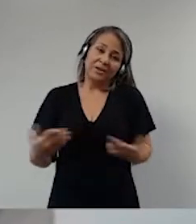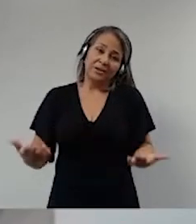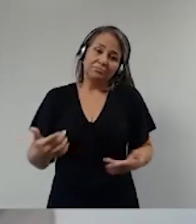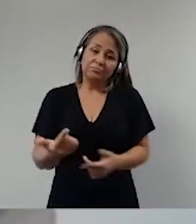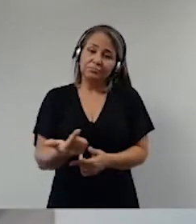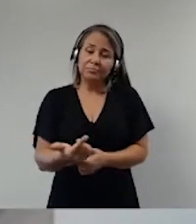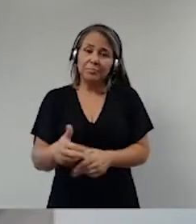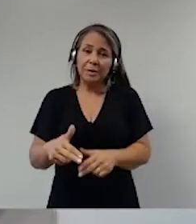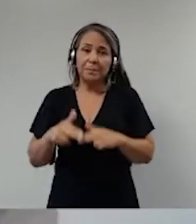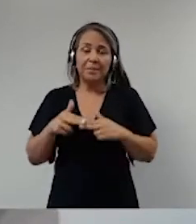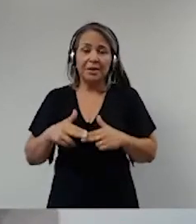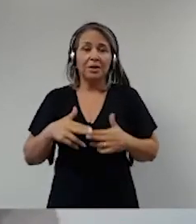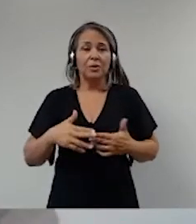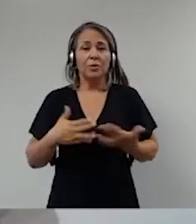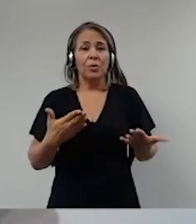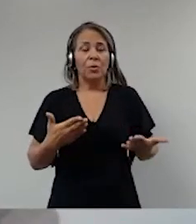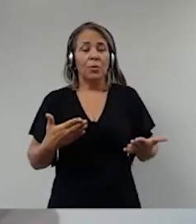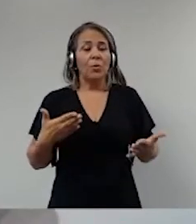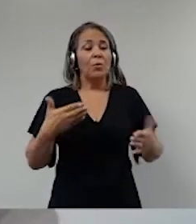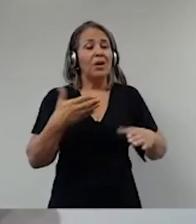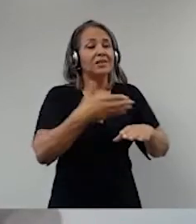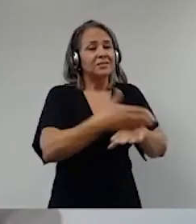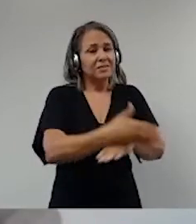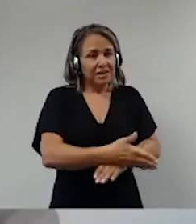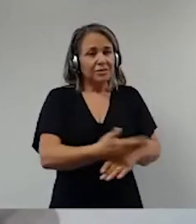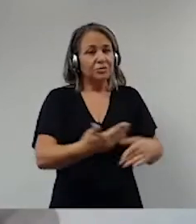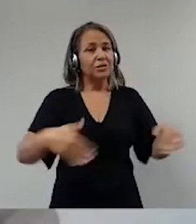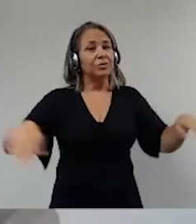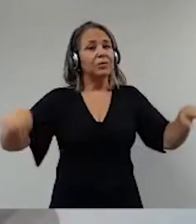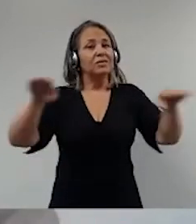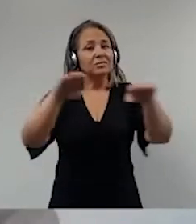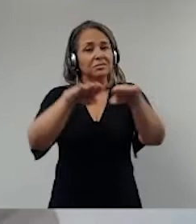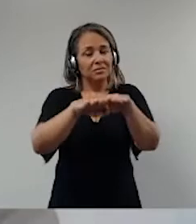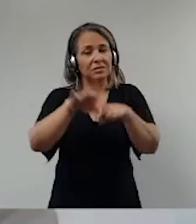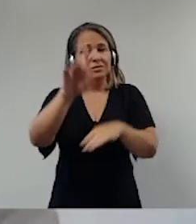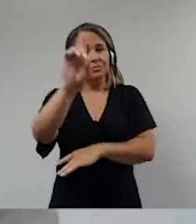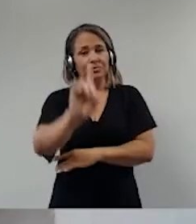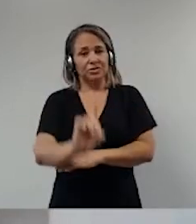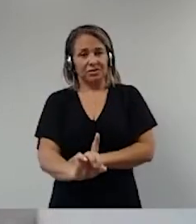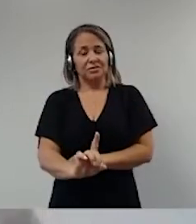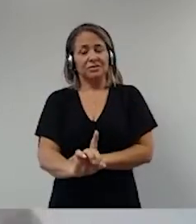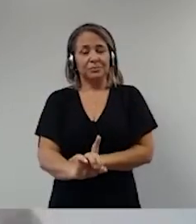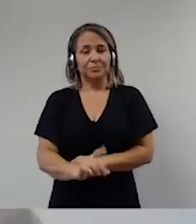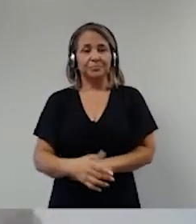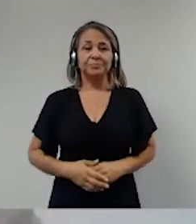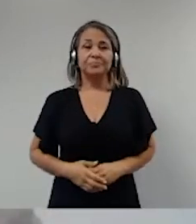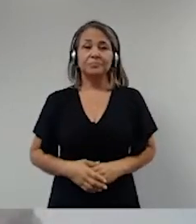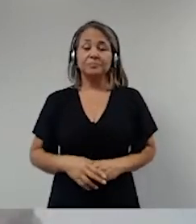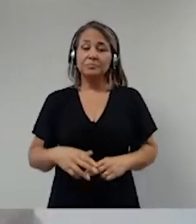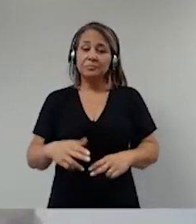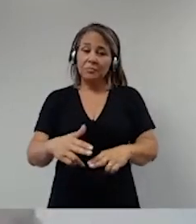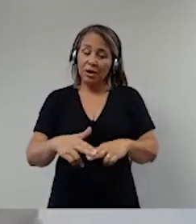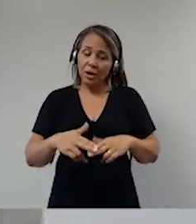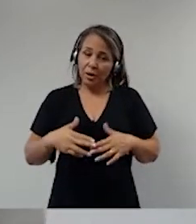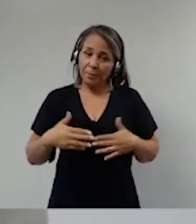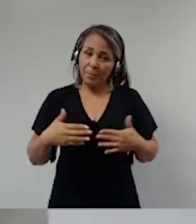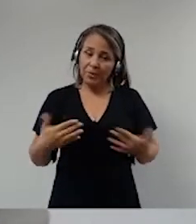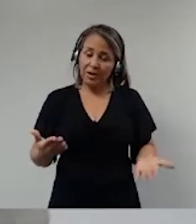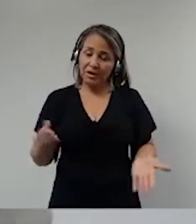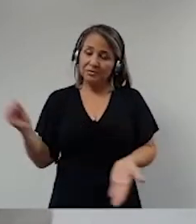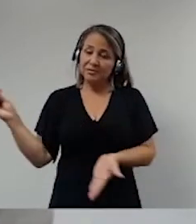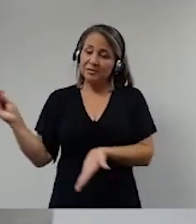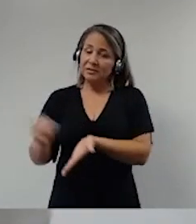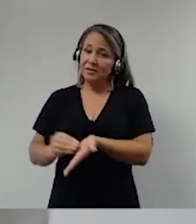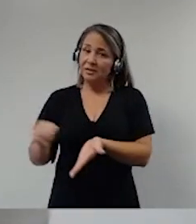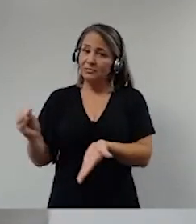meio do gozo igualitário de direitos. E em função da